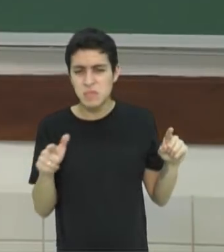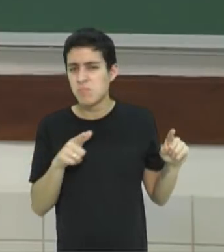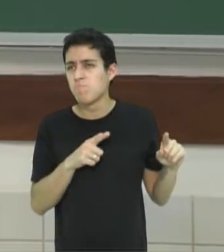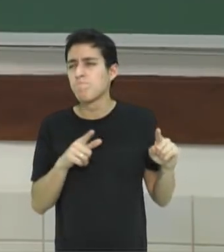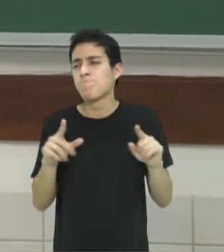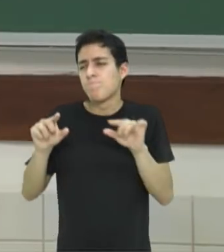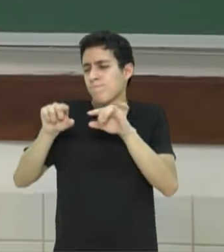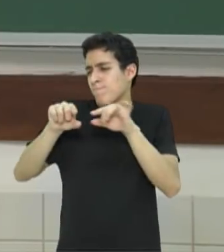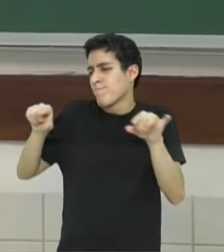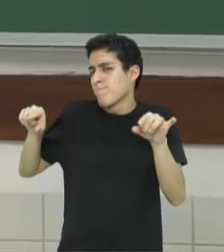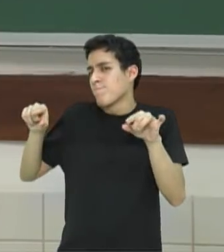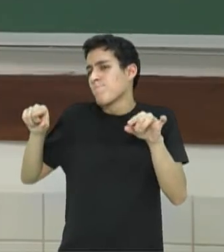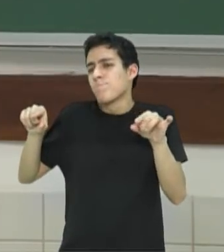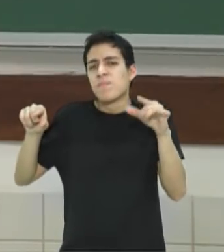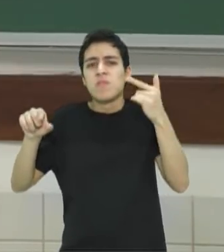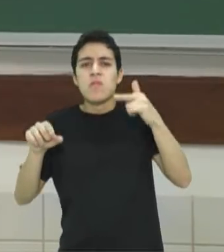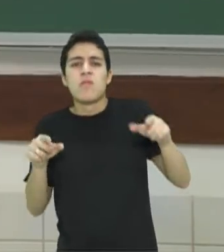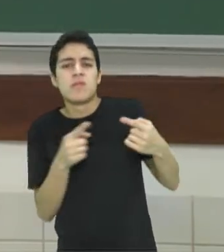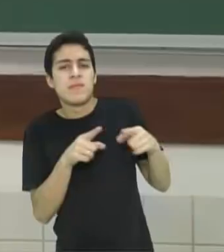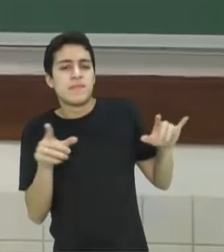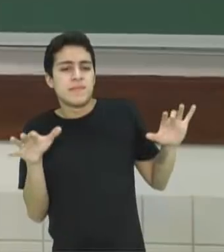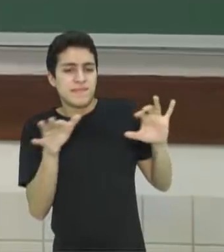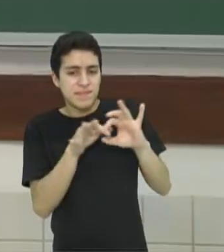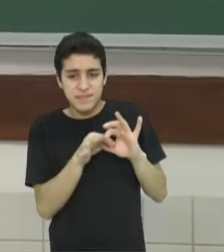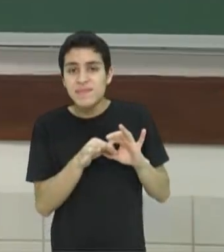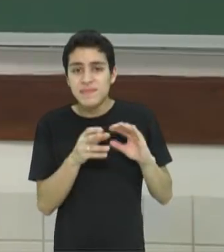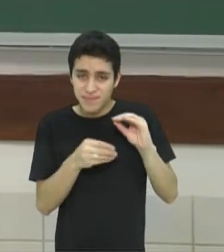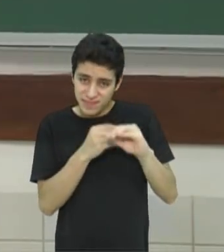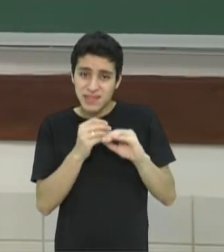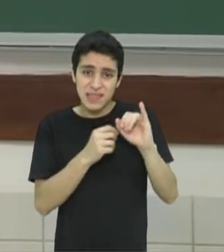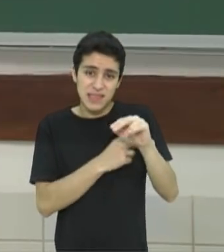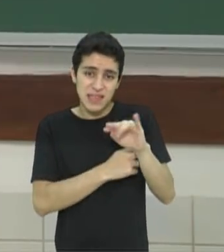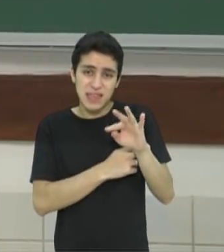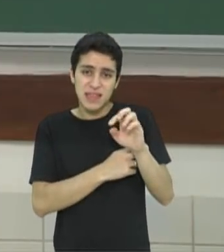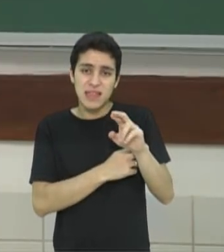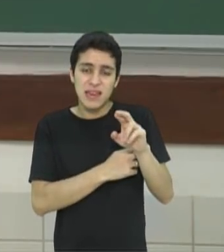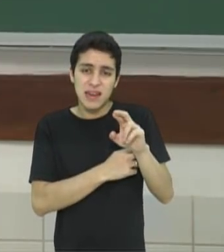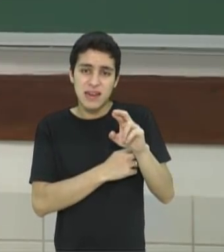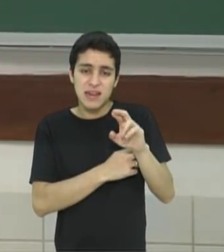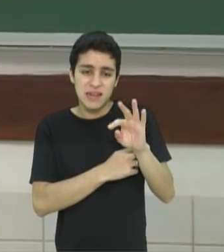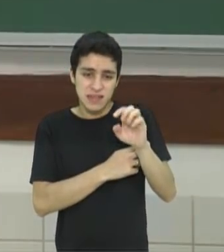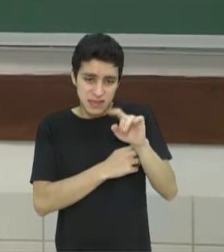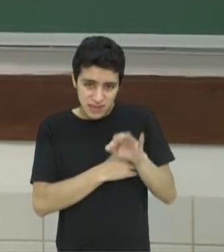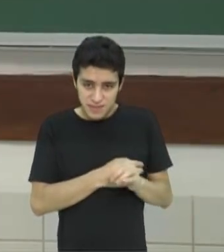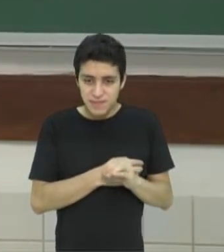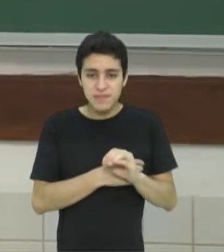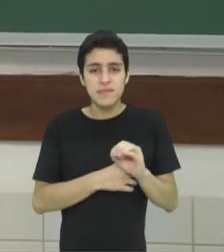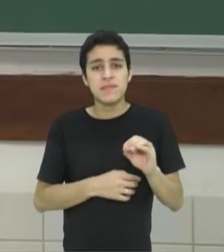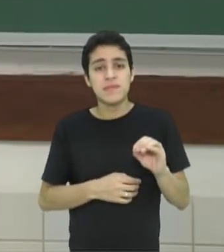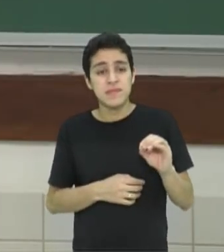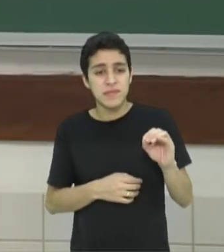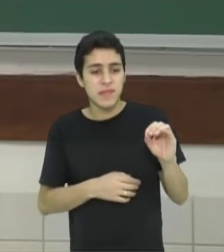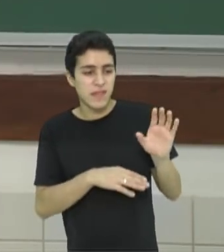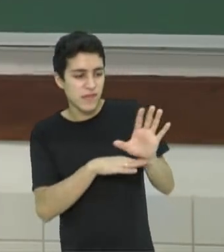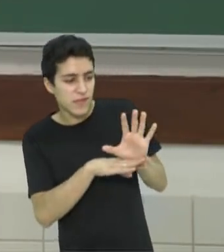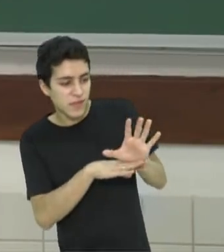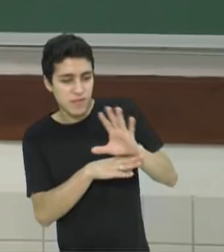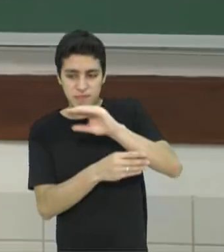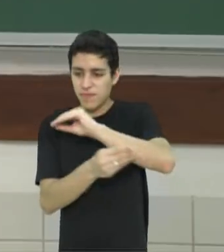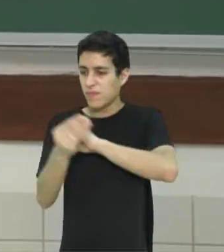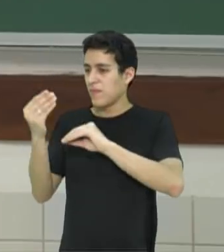tem um trechinho de uma outra música, isso é intertexto. Eu posso ter um filme que tem uma personagem que é de outro